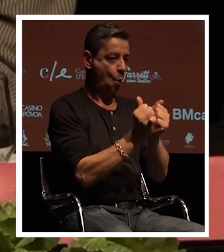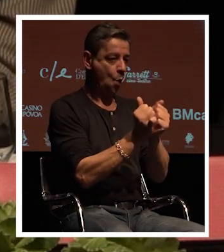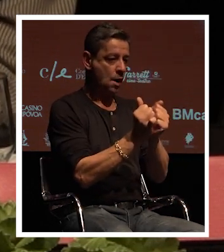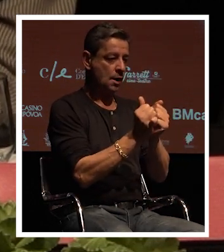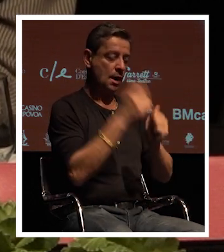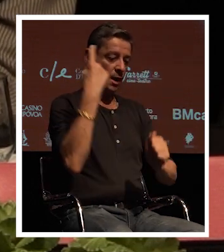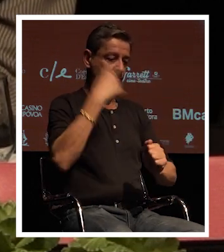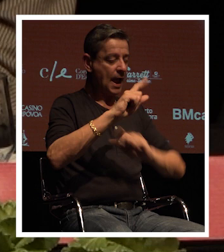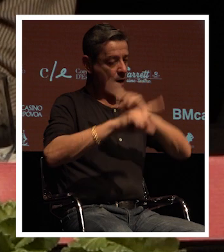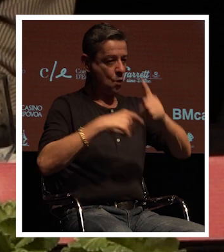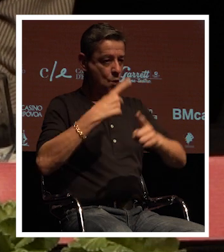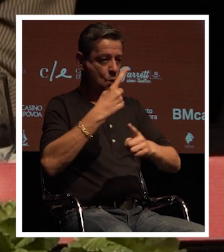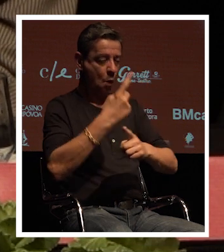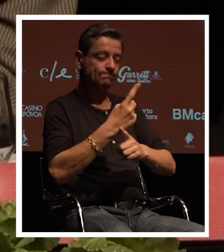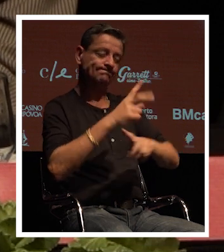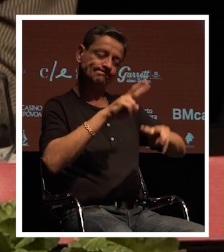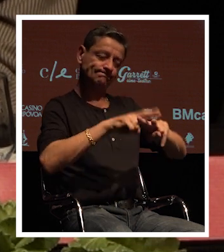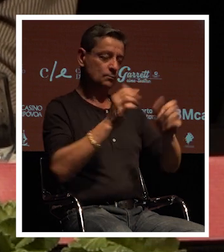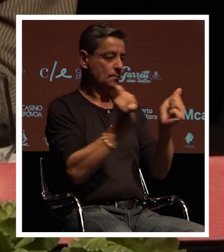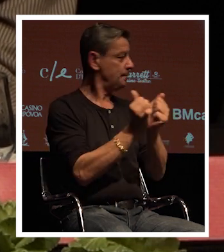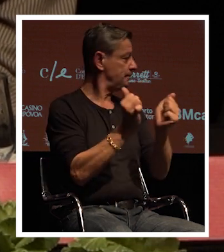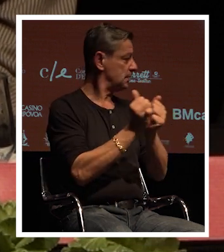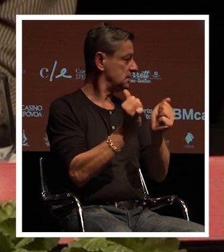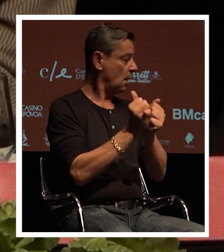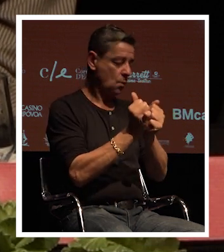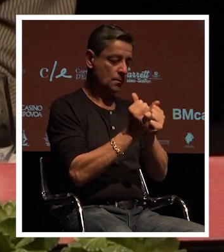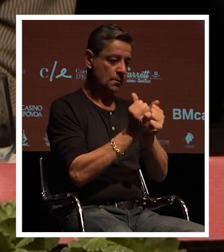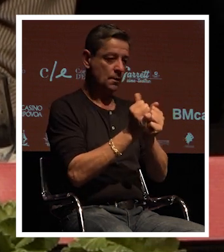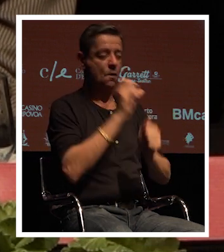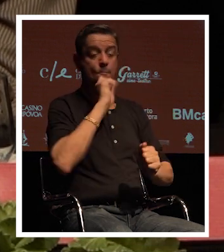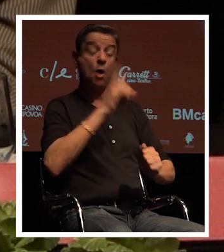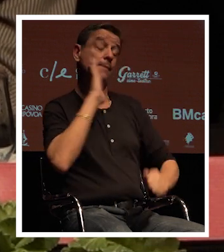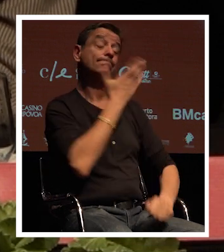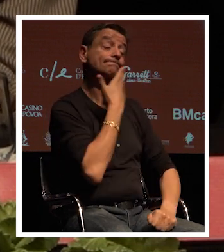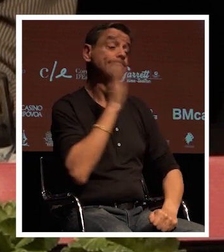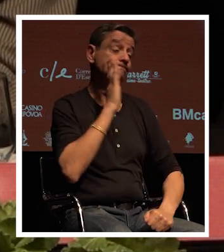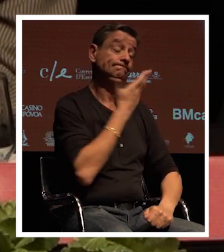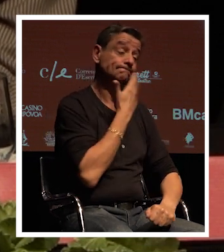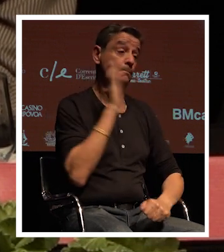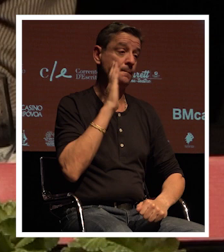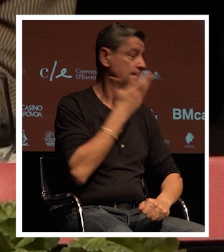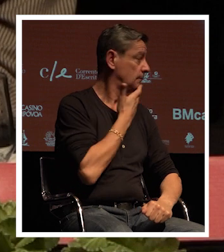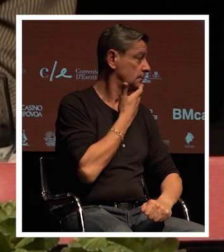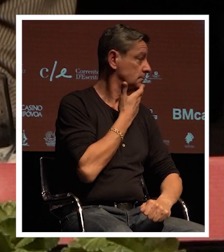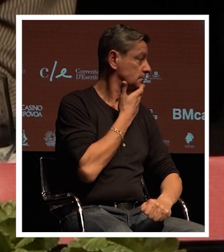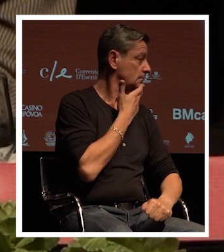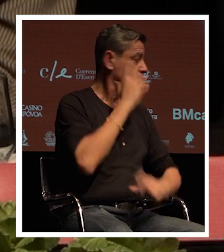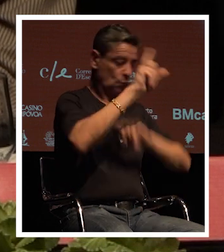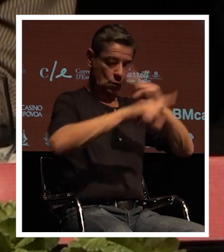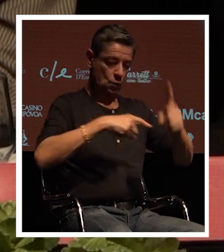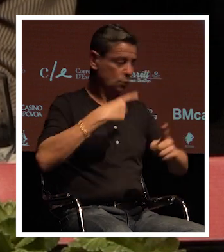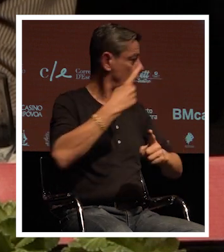leva-me para outra de uma prisão que cujo sentido pode variar levou-me para um